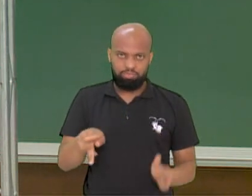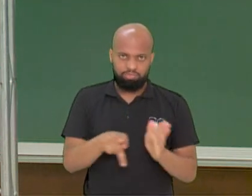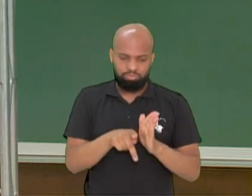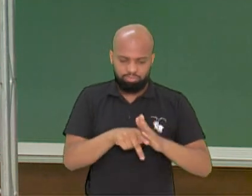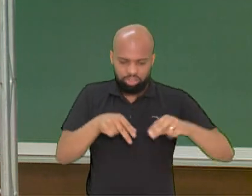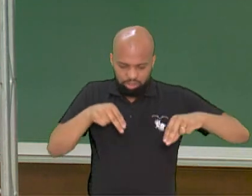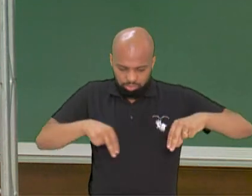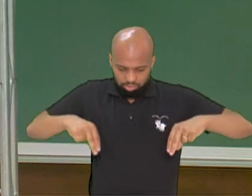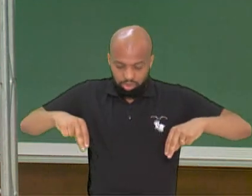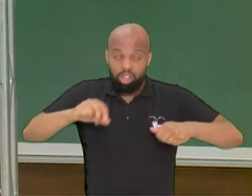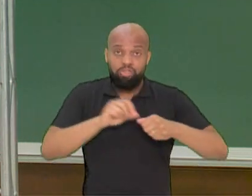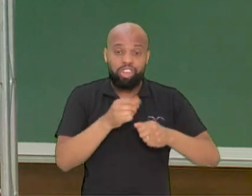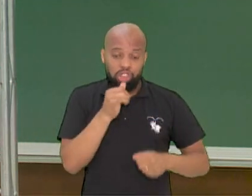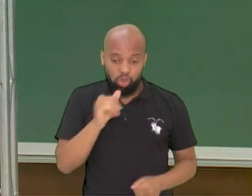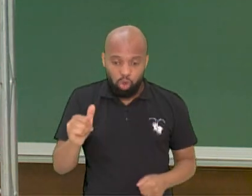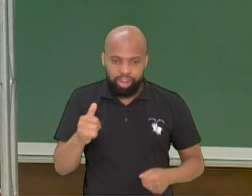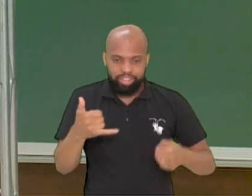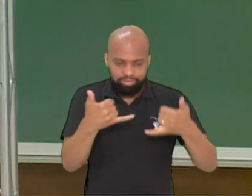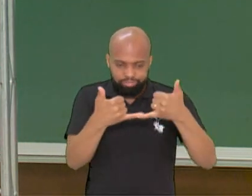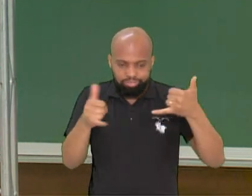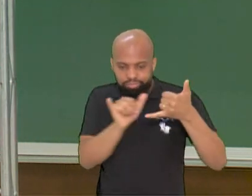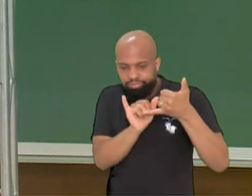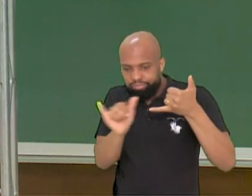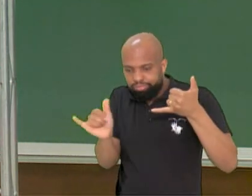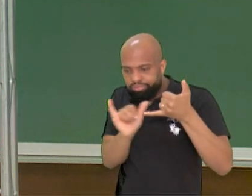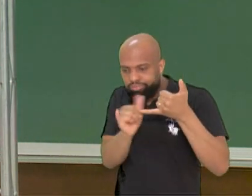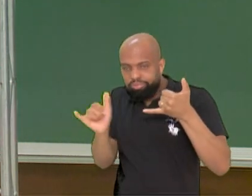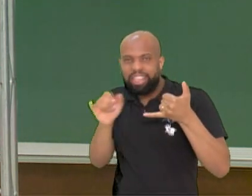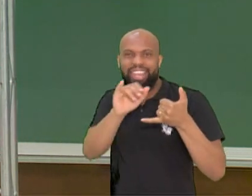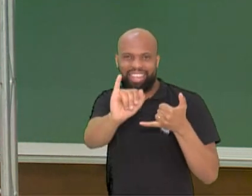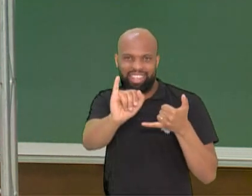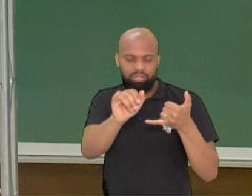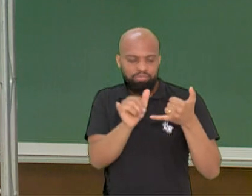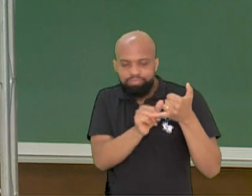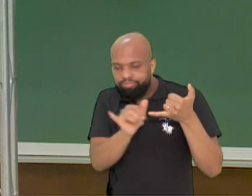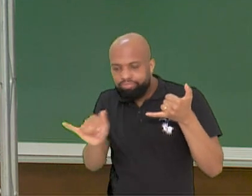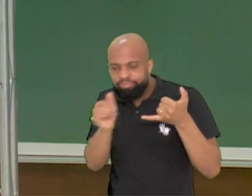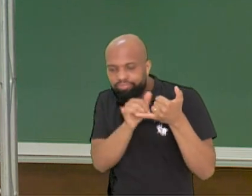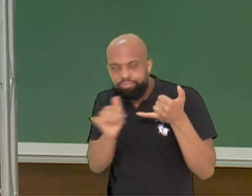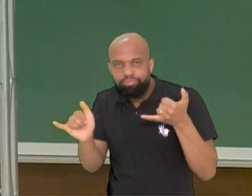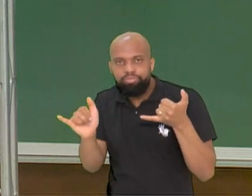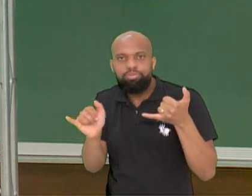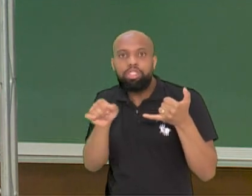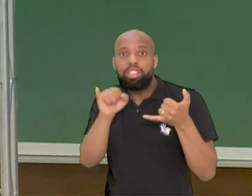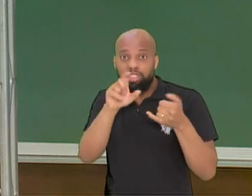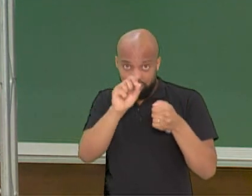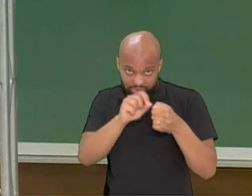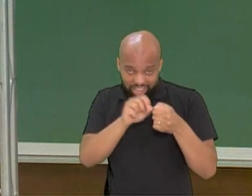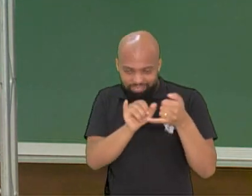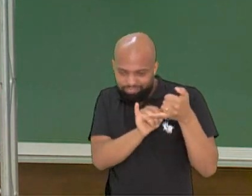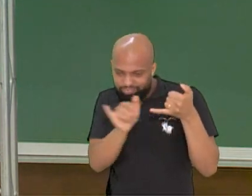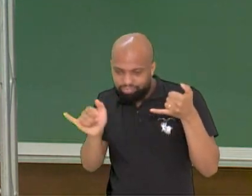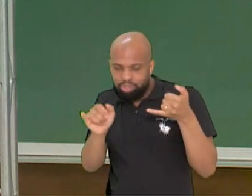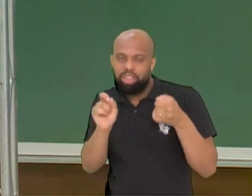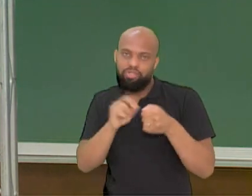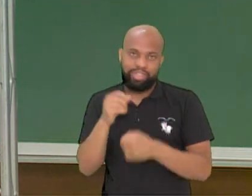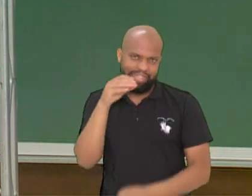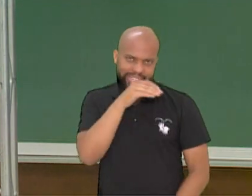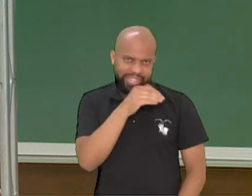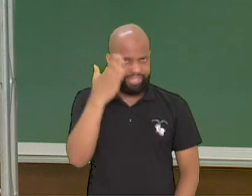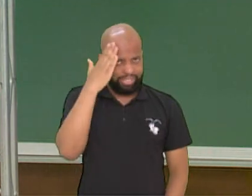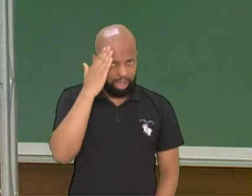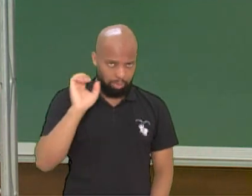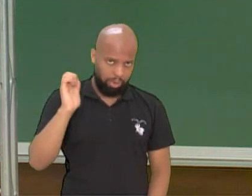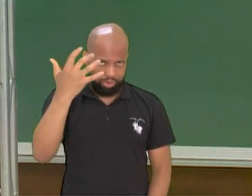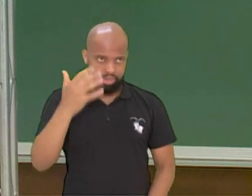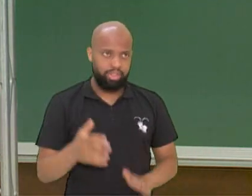corrente elétrica nos fios. E corrente elétrica em fios, né, com resistência elétrica baixa, gera aquecimento, né? A gente sabe que